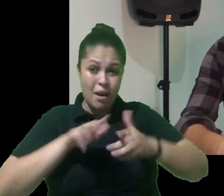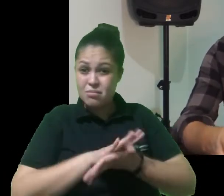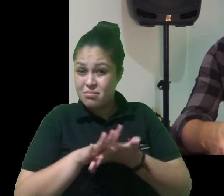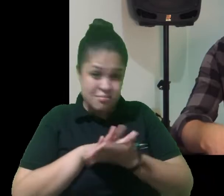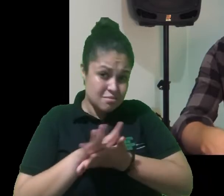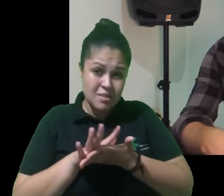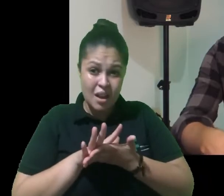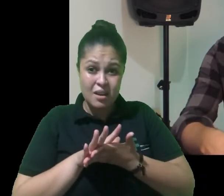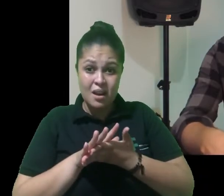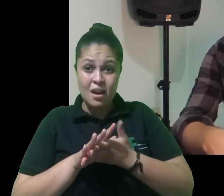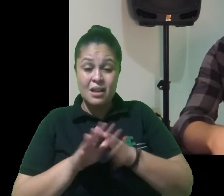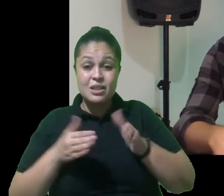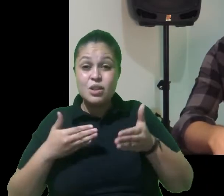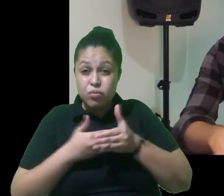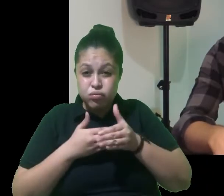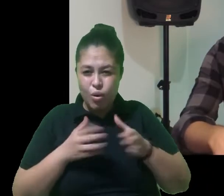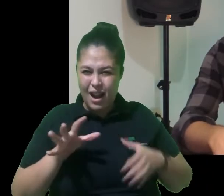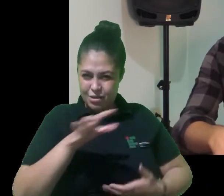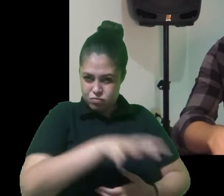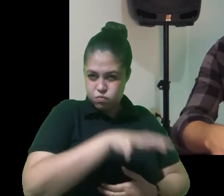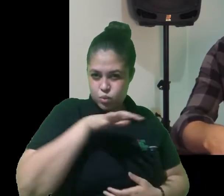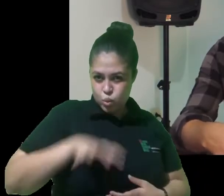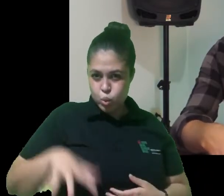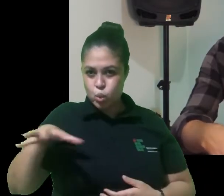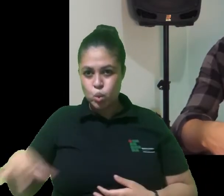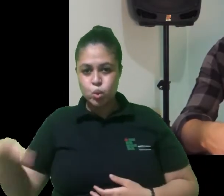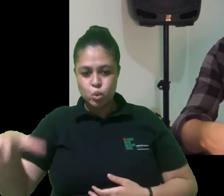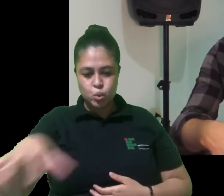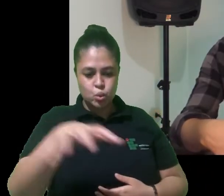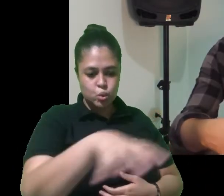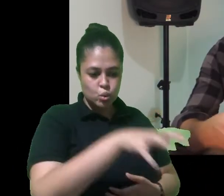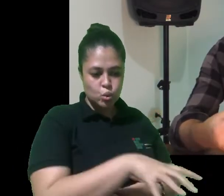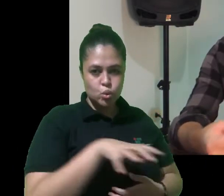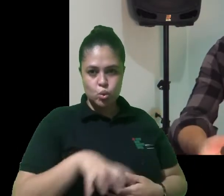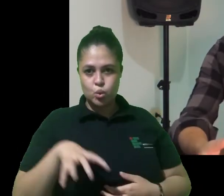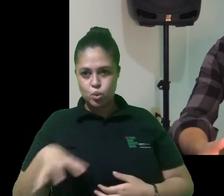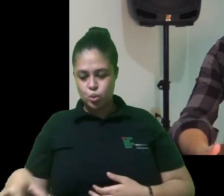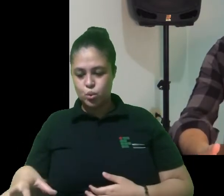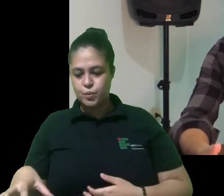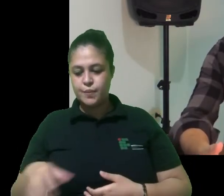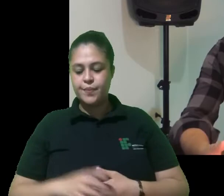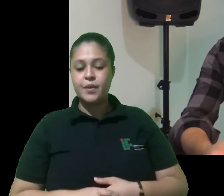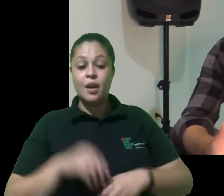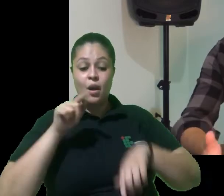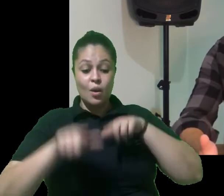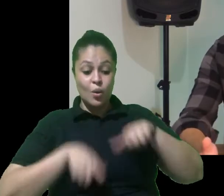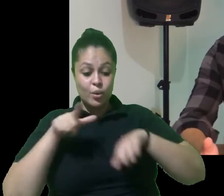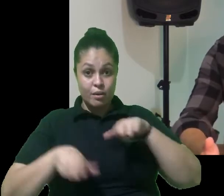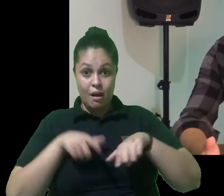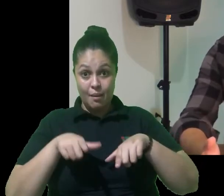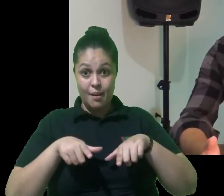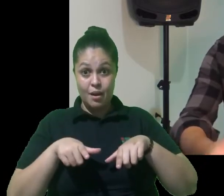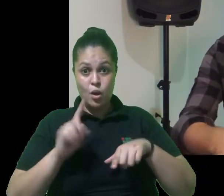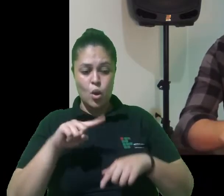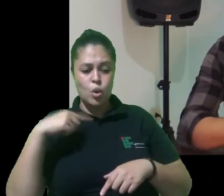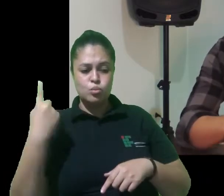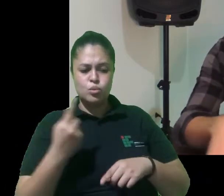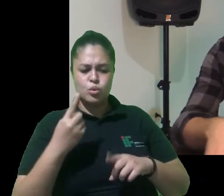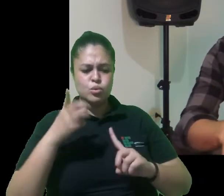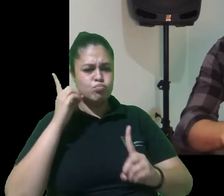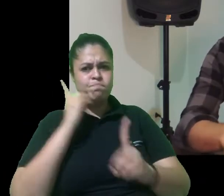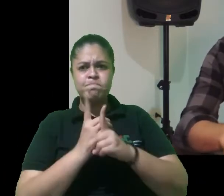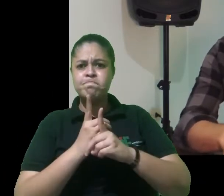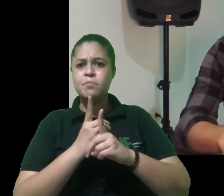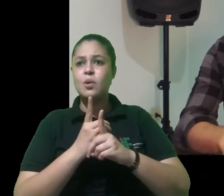desse recorte do fenômeno ou desse elemento selecionado, o trabalho,